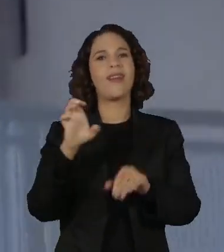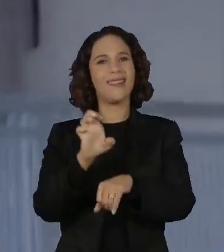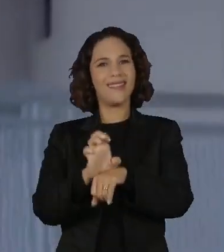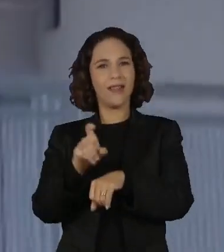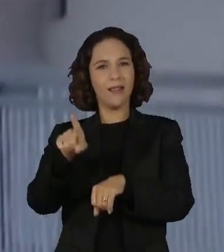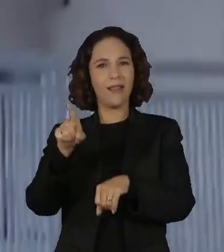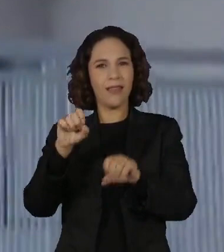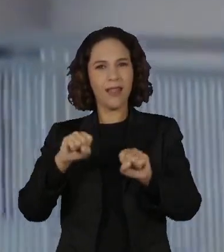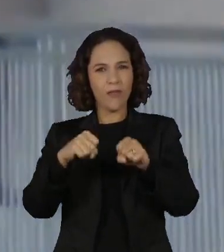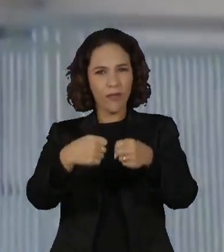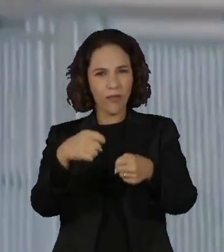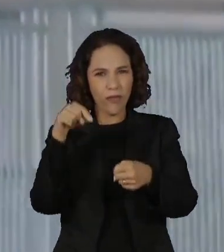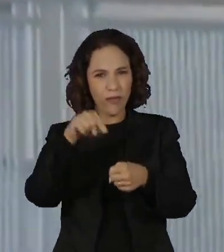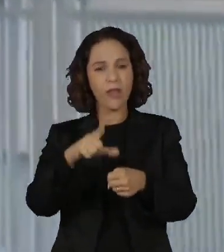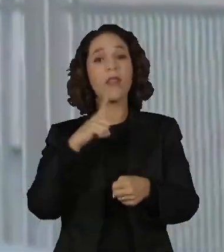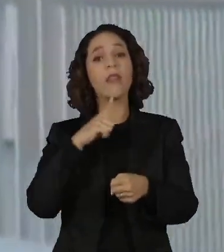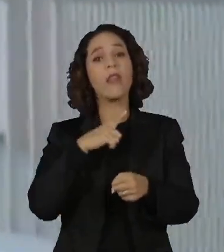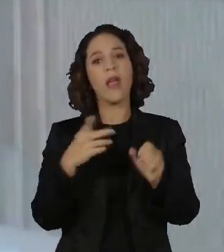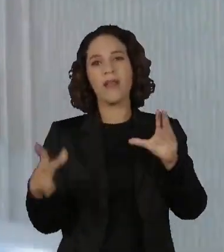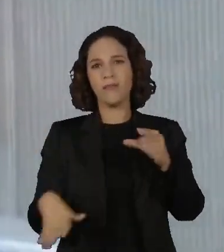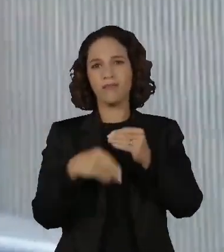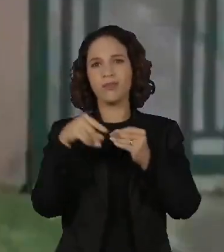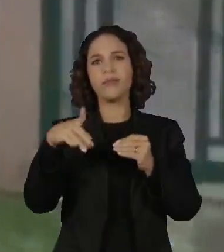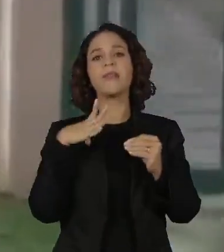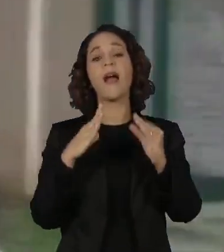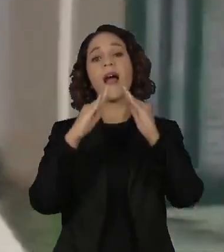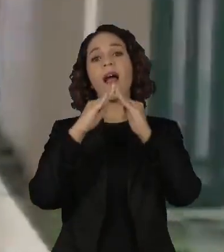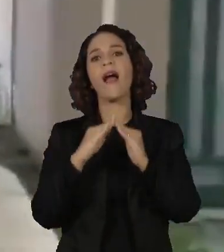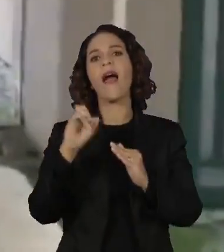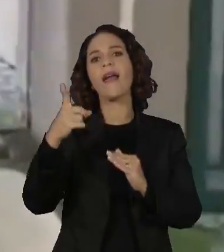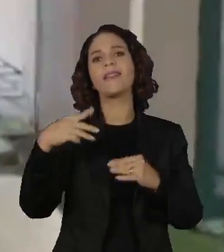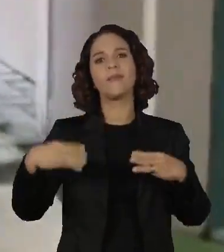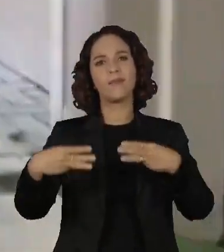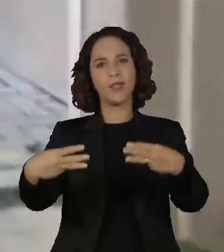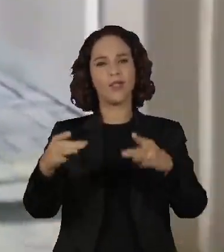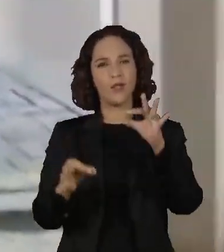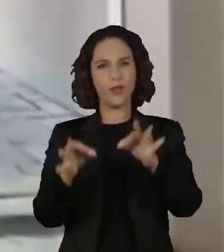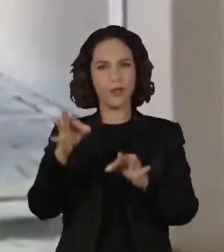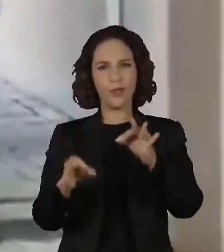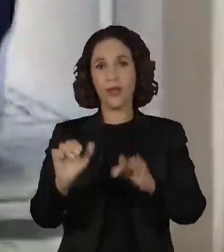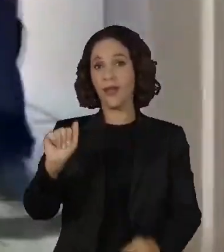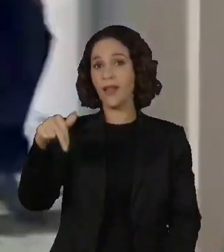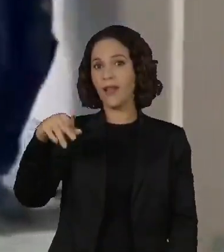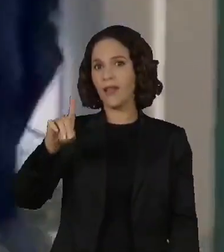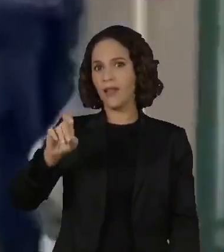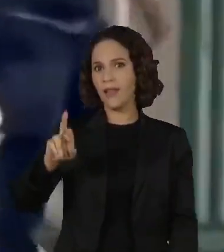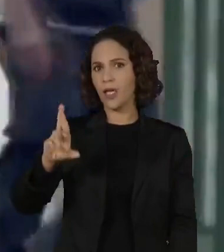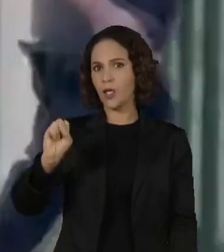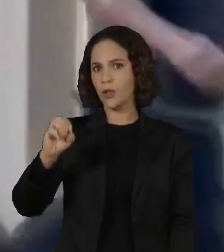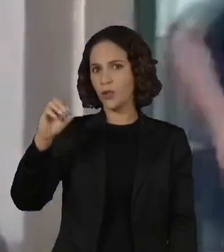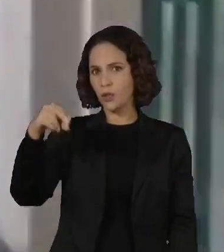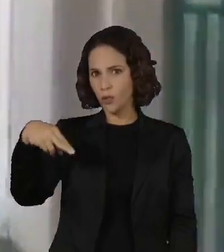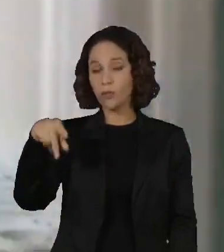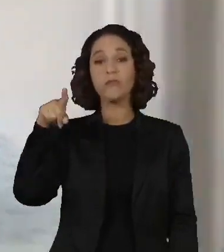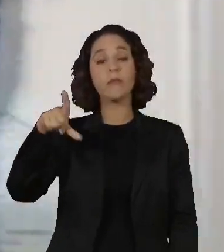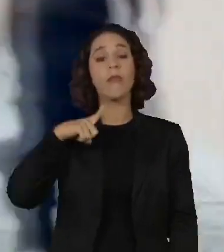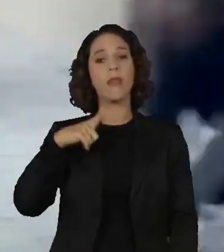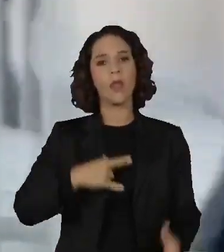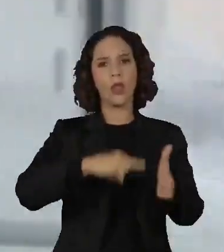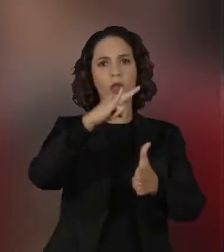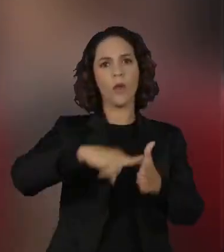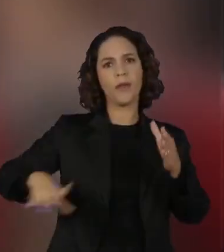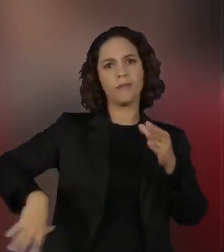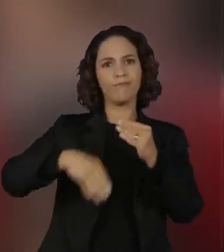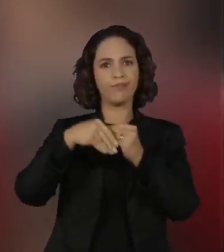encontrada pela Polícia Federal na casa do ex-ministro da Justiça Anderson Torres o documento foi anexado